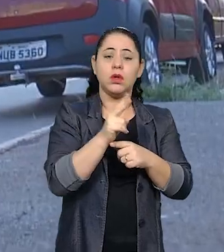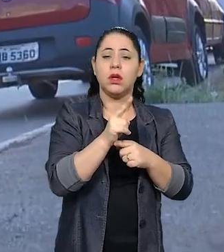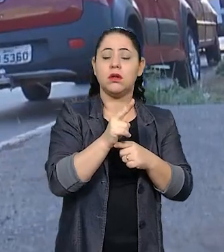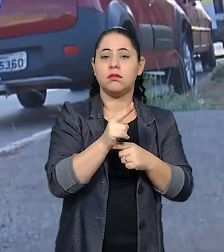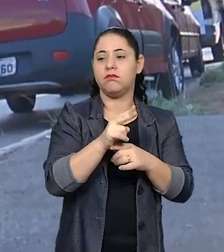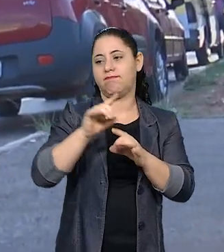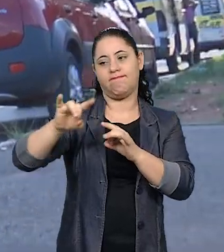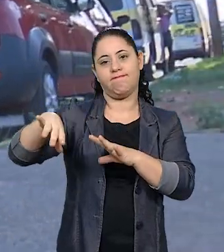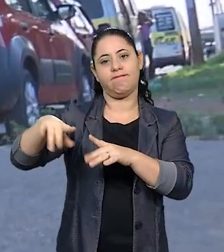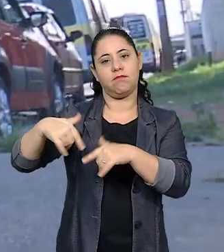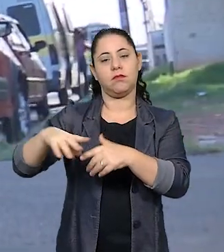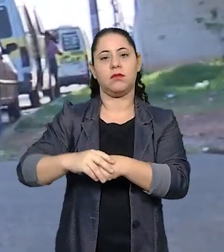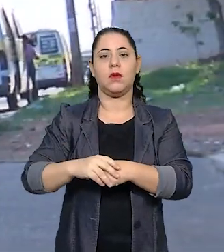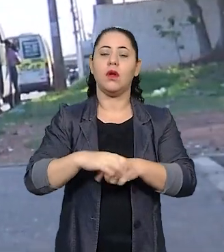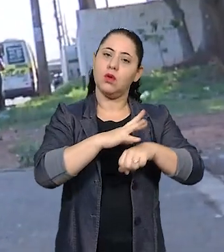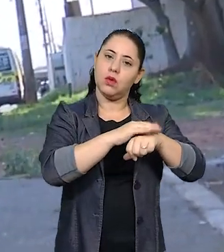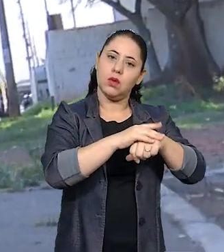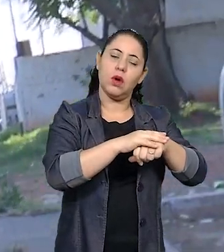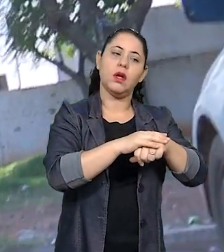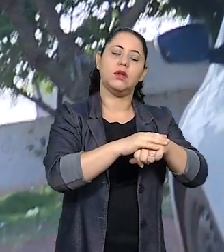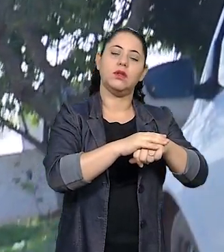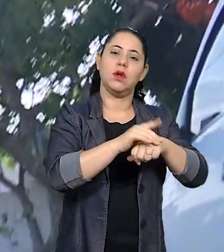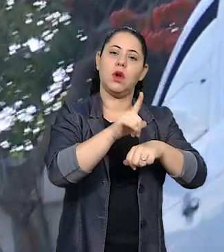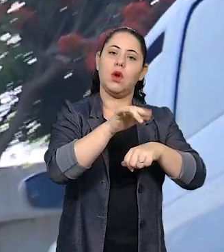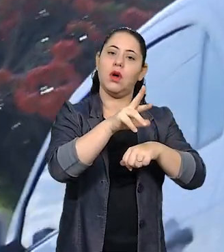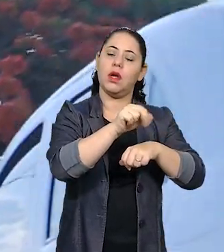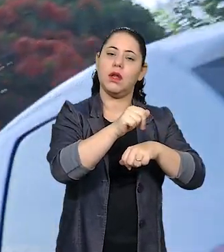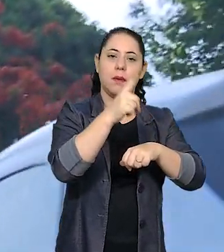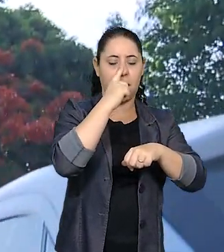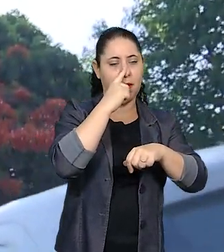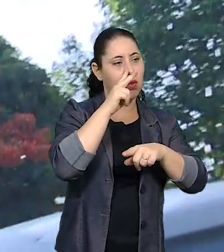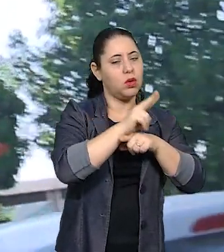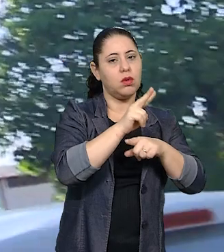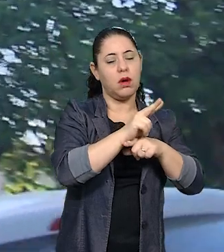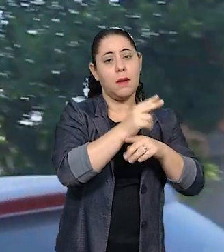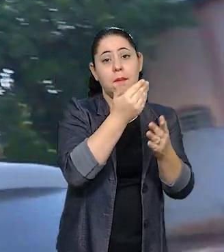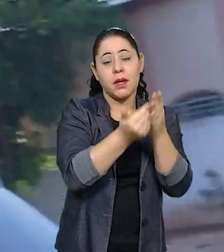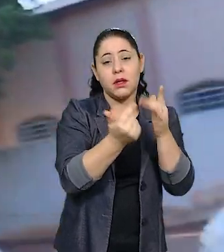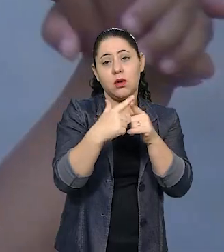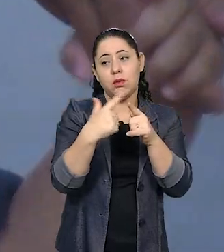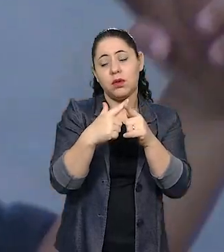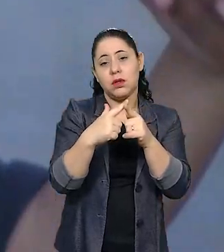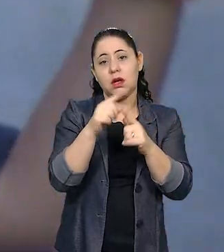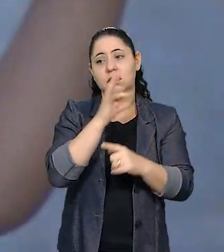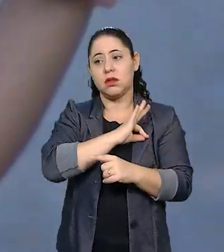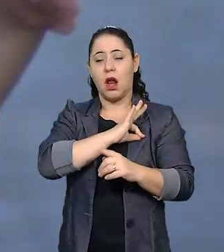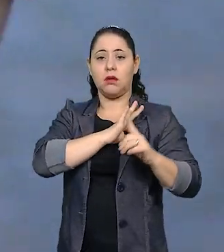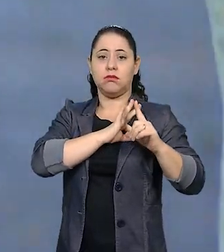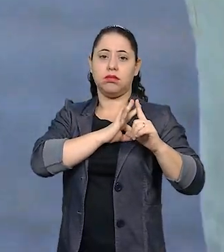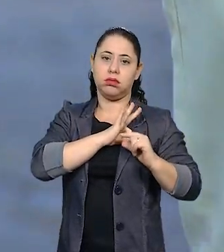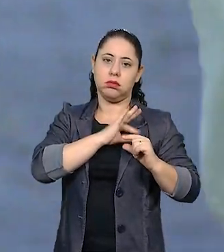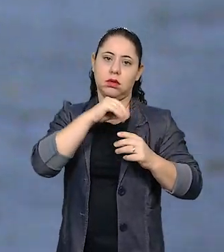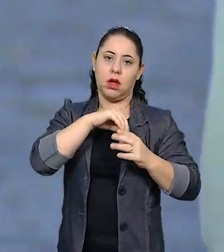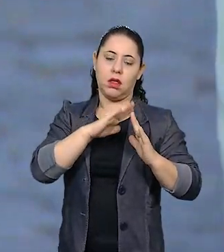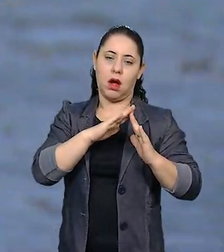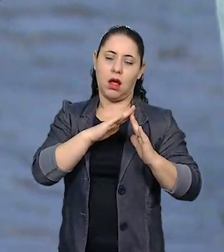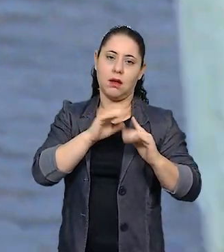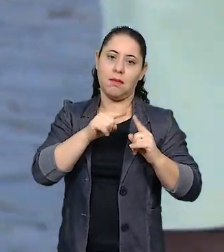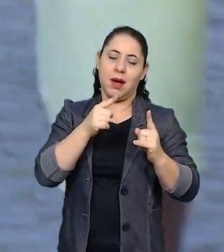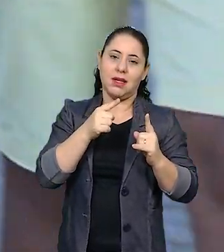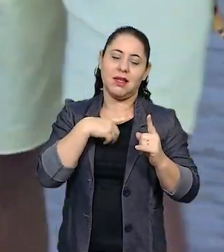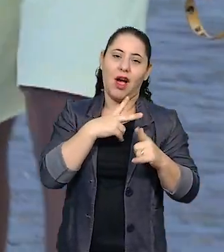vez. E como não tenho com quem deixar, tive que sair. Mesmo doentinha, Lorena pôde contar